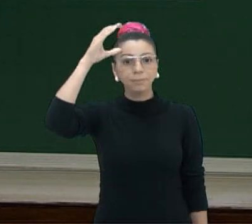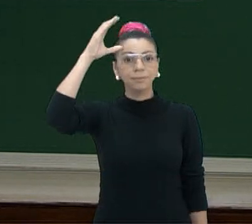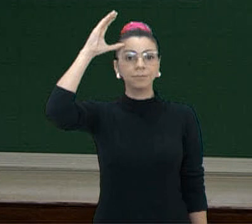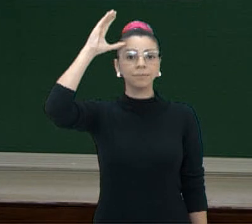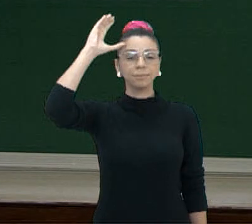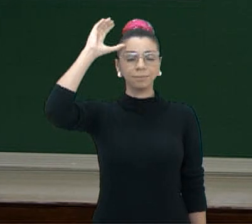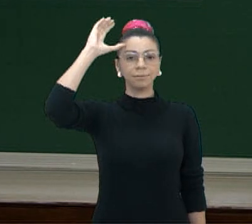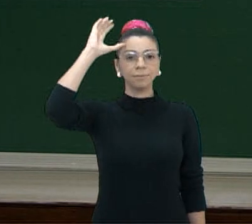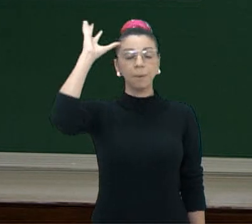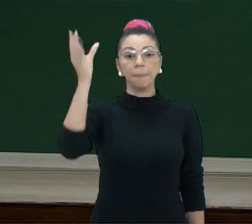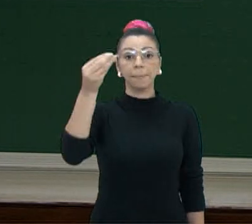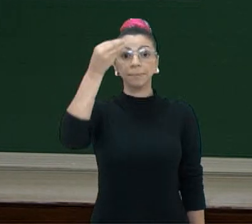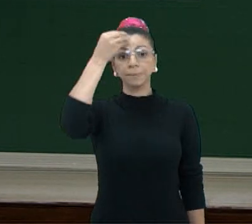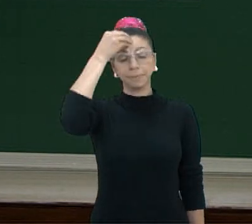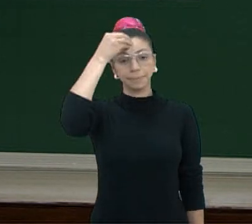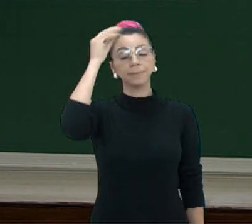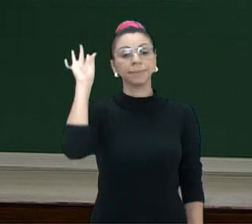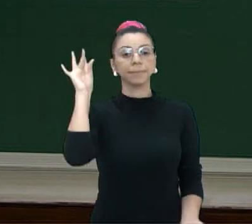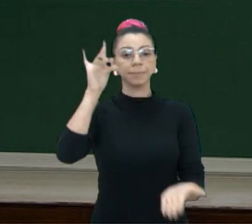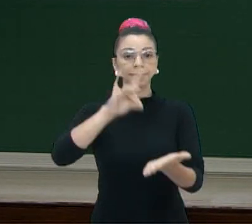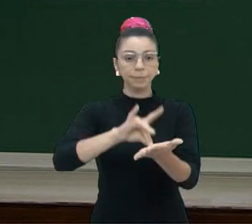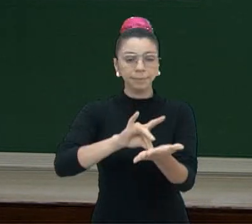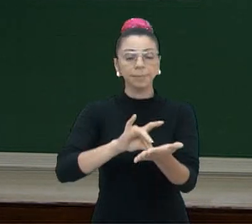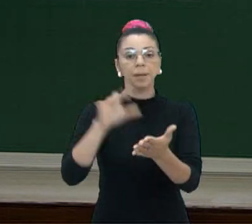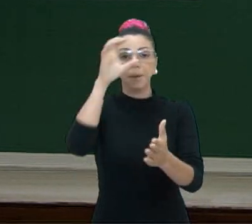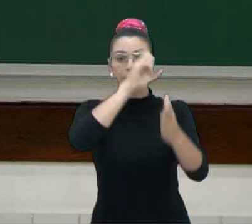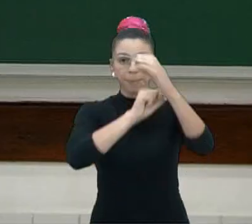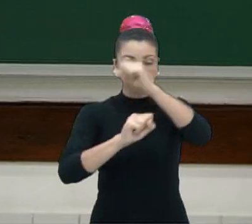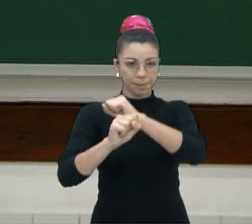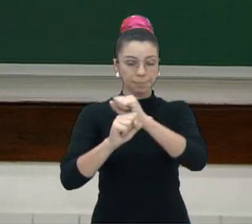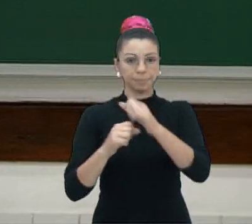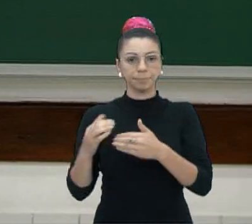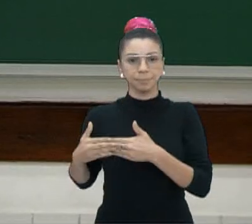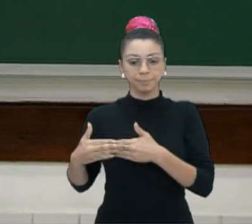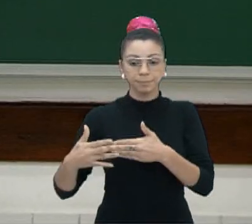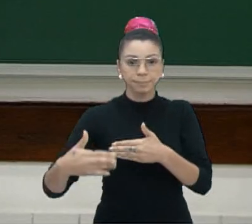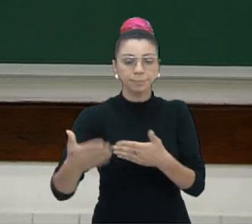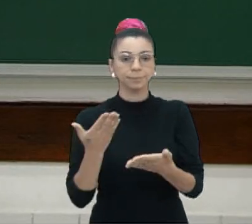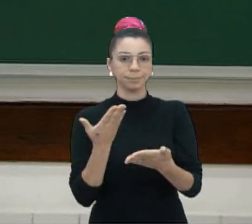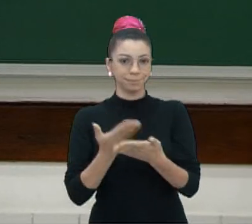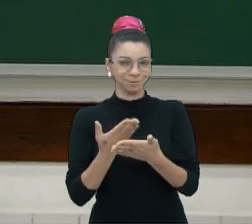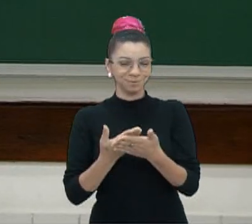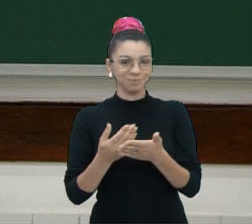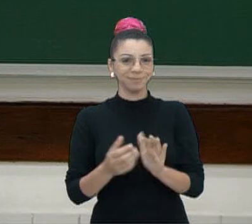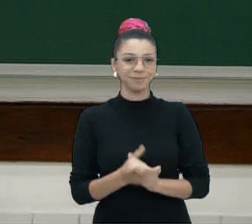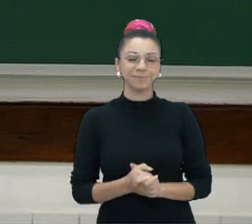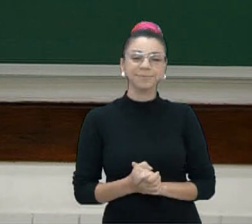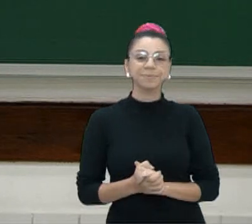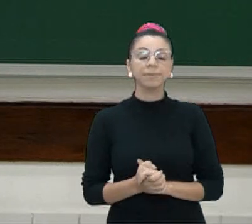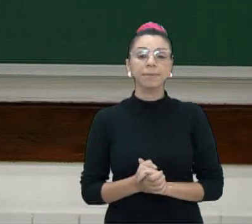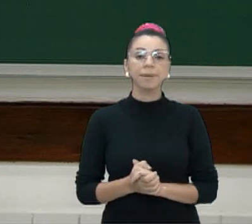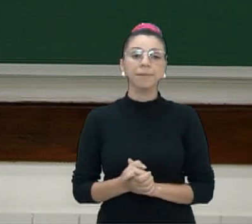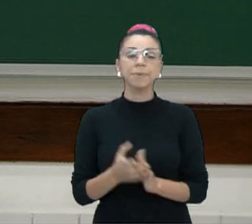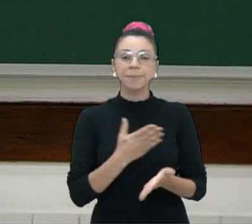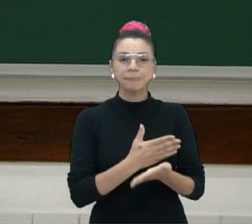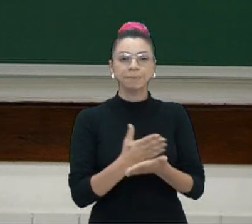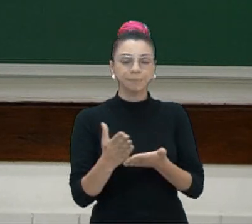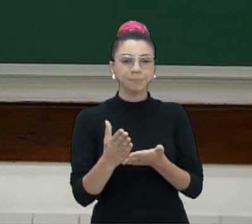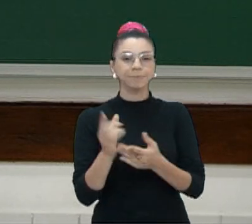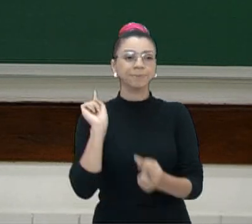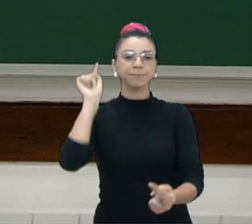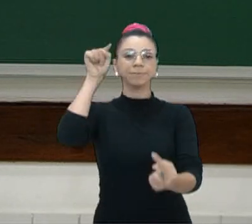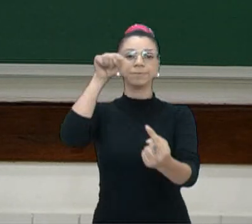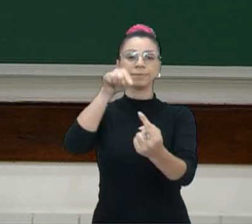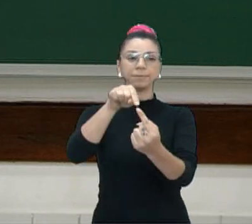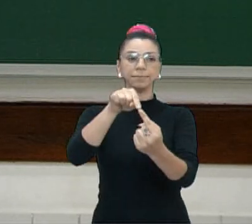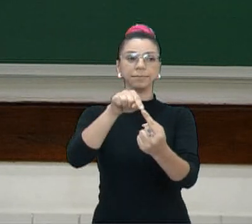de nós fixarmos aquilo que nós aprendemos durante a aula, ok? Mas vamos começar com os